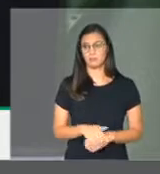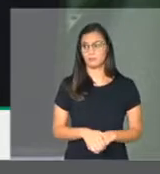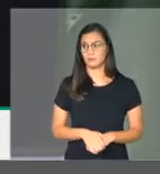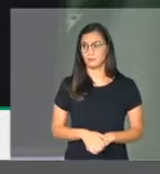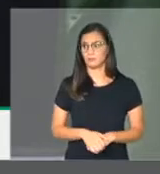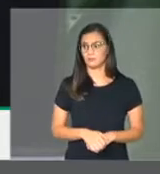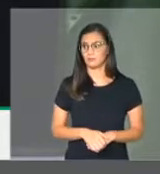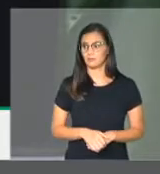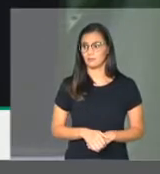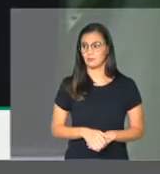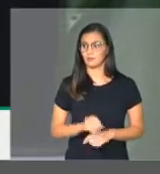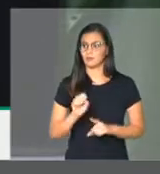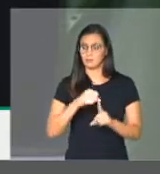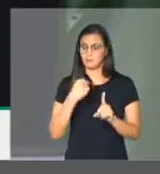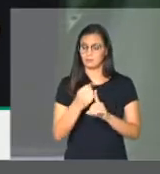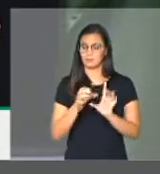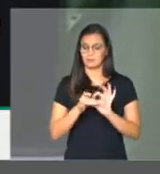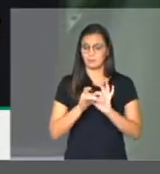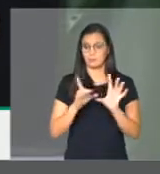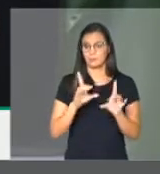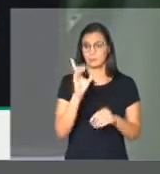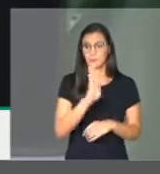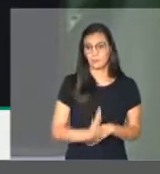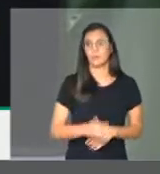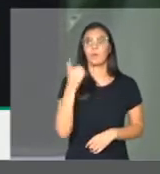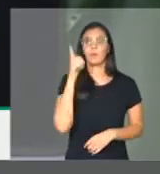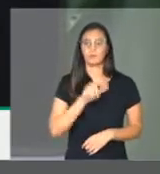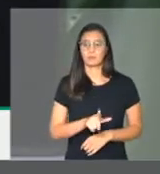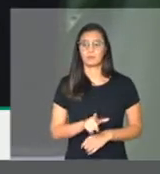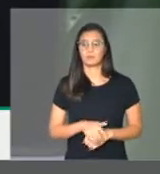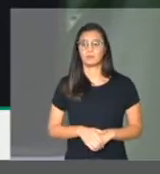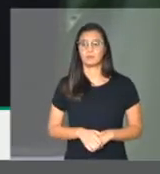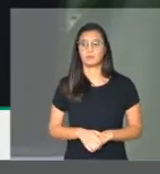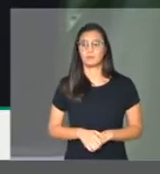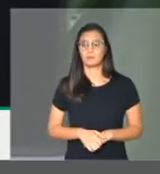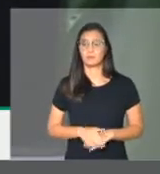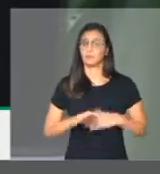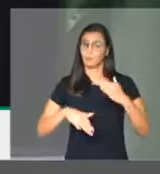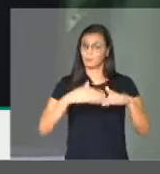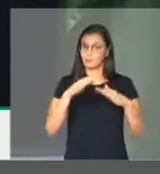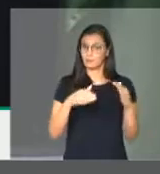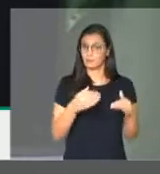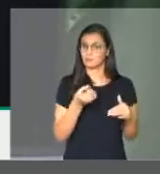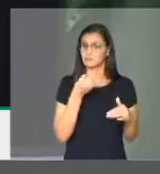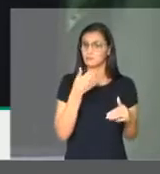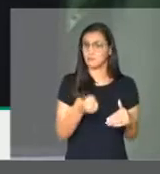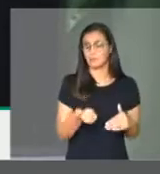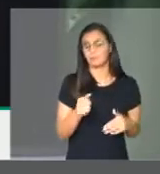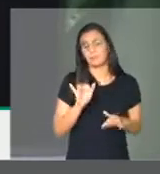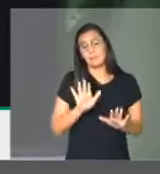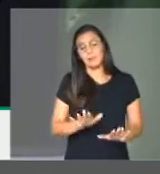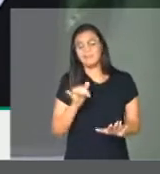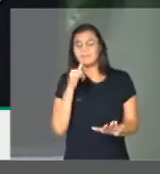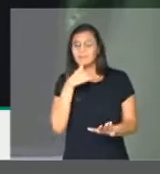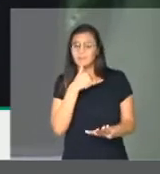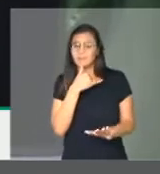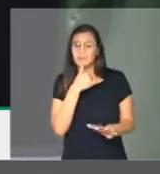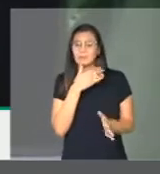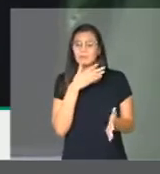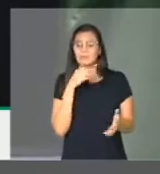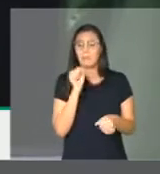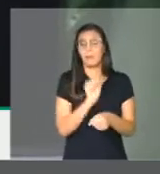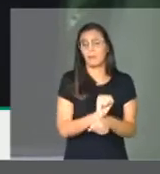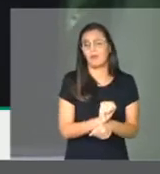brasileira, precisavam seguir adiante, num processo virtuoso de evolução que, lamentavelmente, foi interrompido